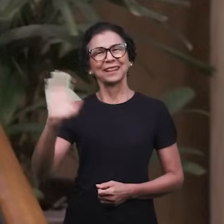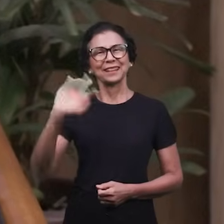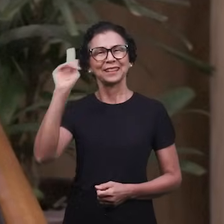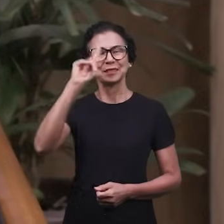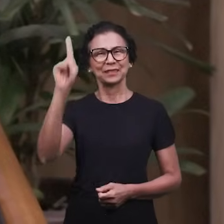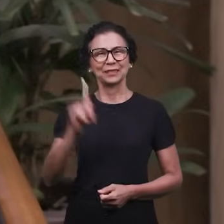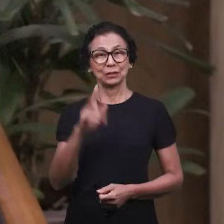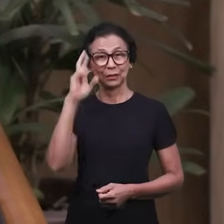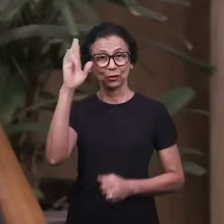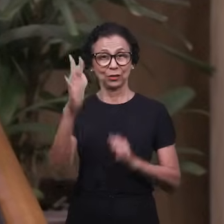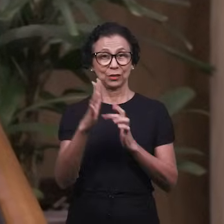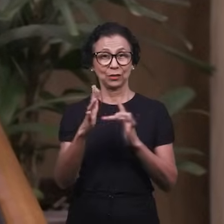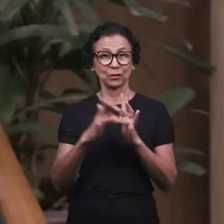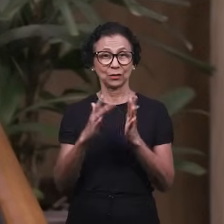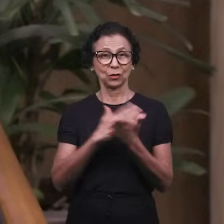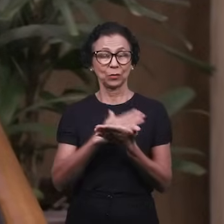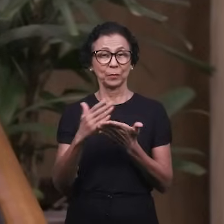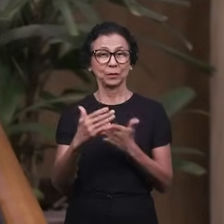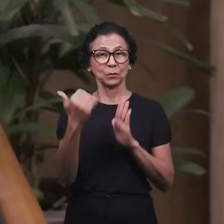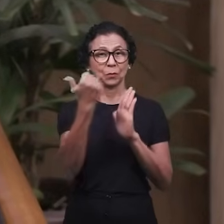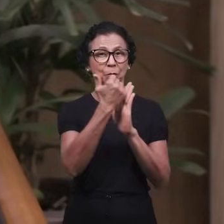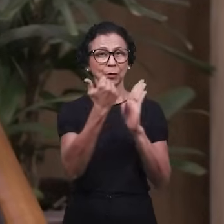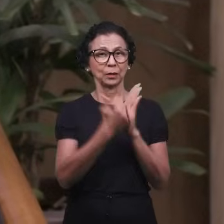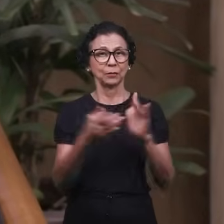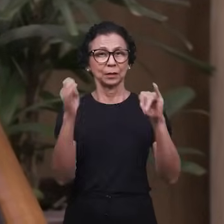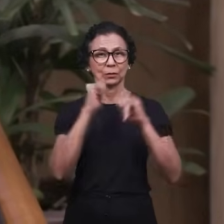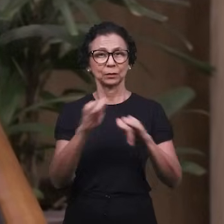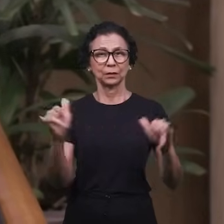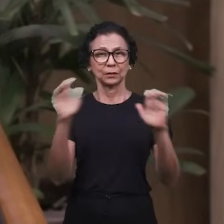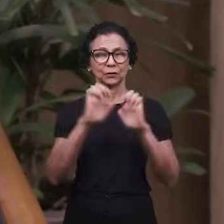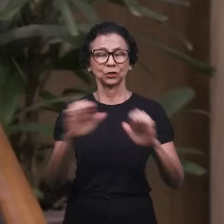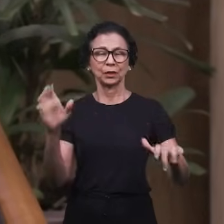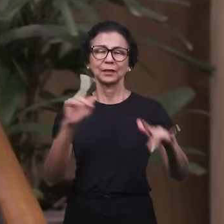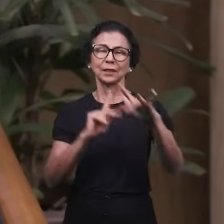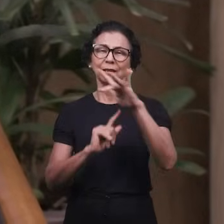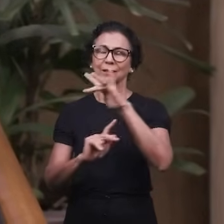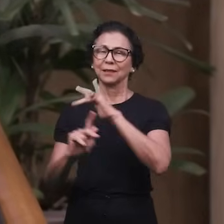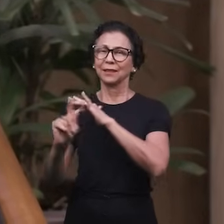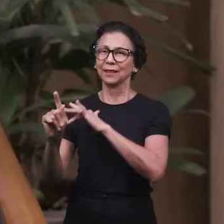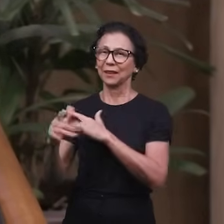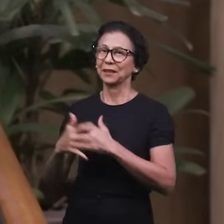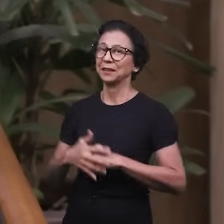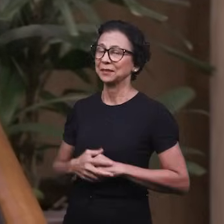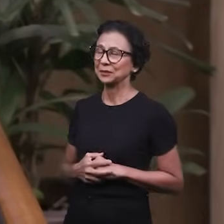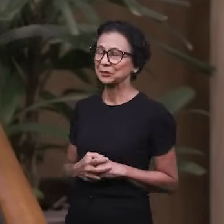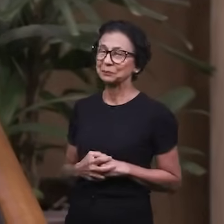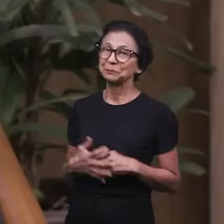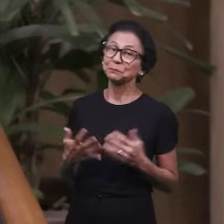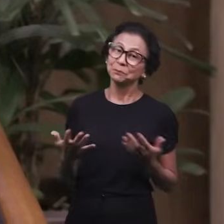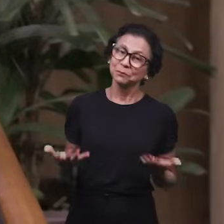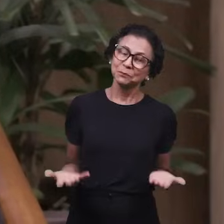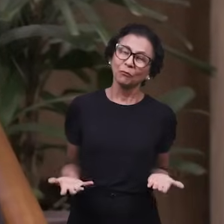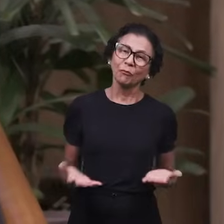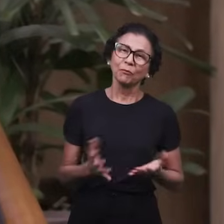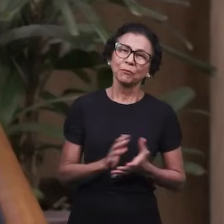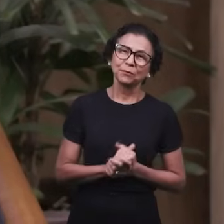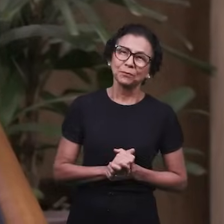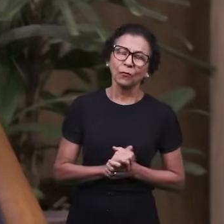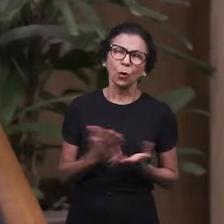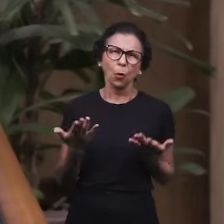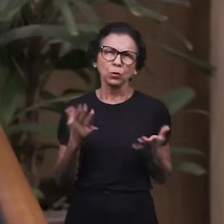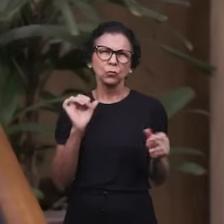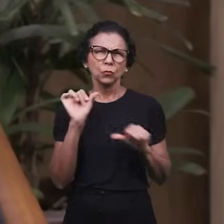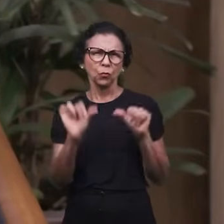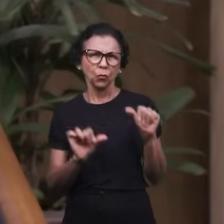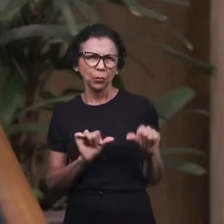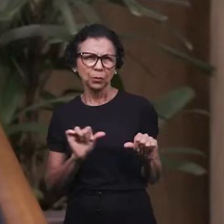Olá, paz do Senhor Jesus, nós estamos começando mais uma edição do programa Anunciando o Evangelho Eterno. E nós vamos fazer uma coisa um